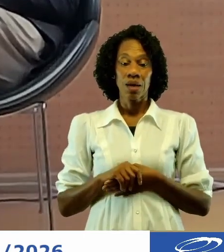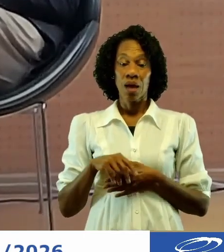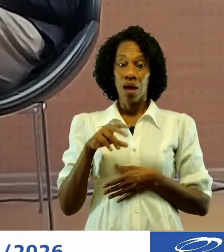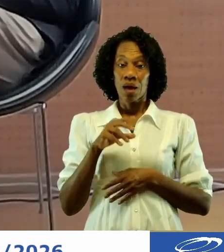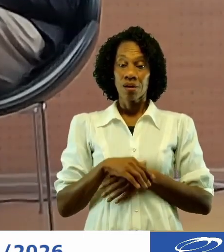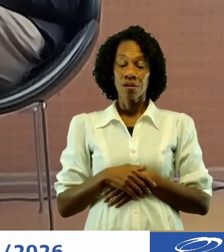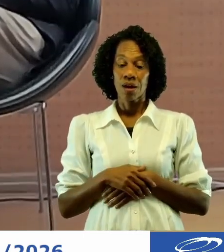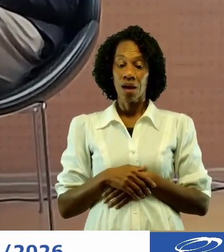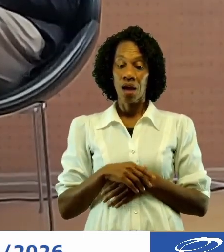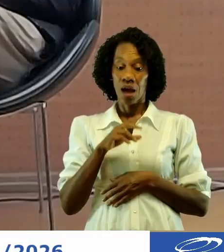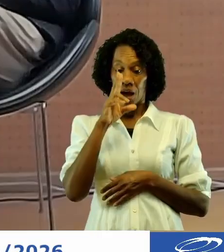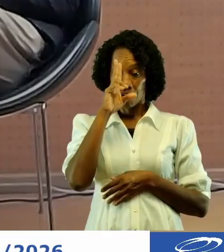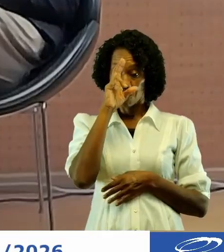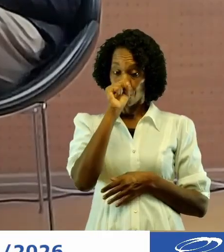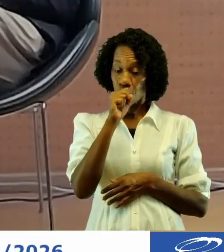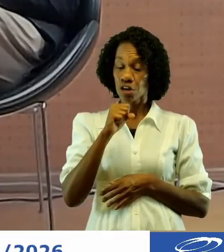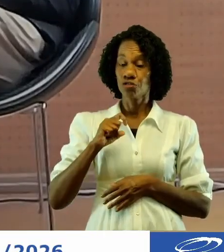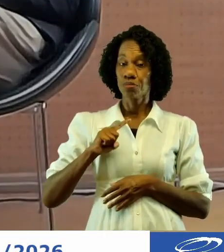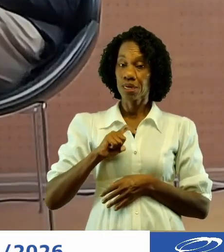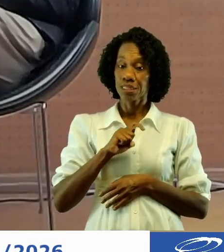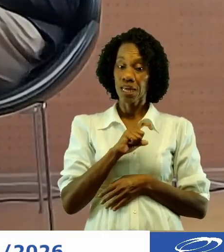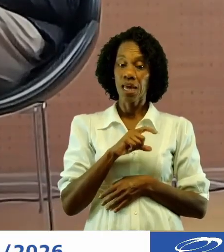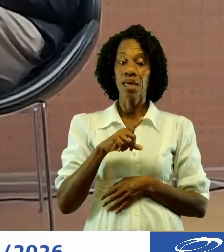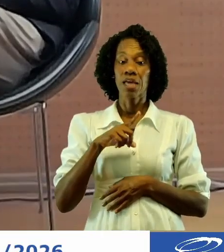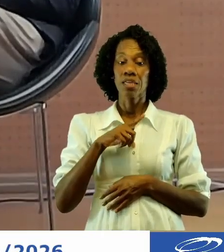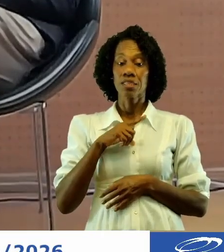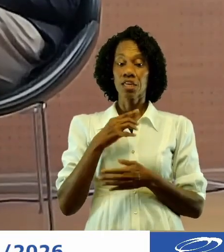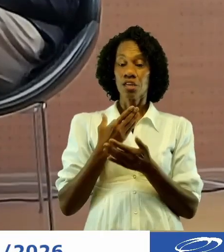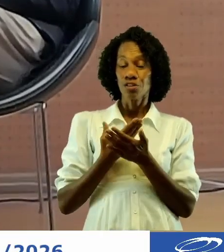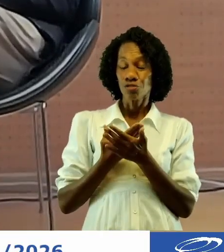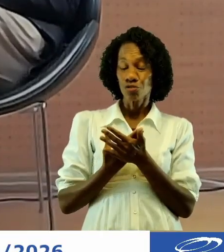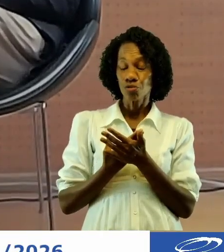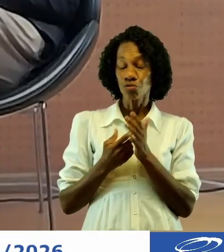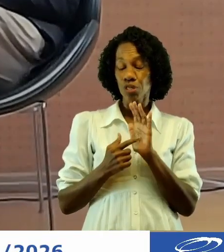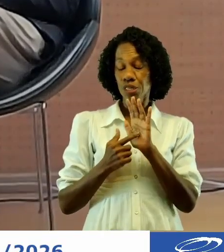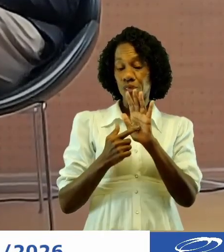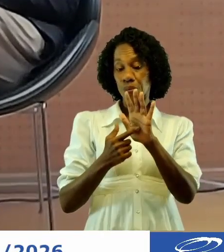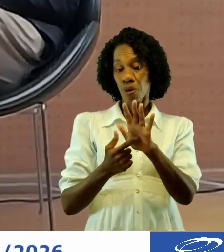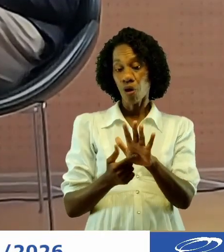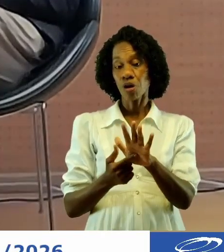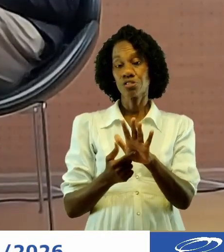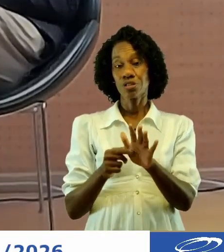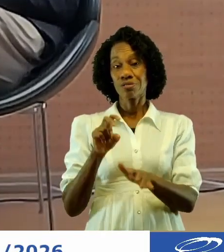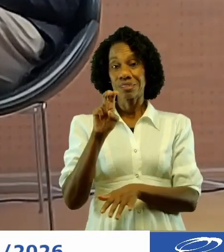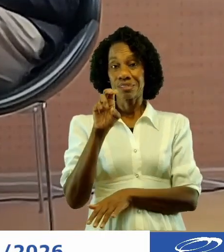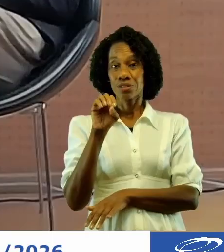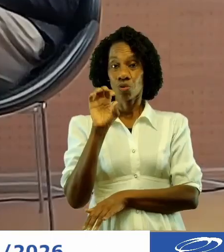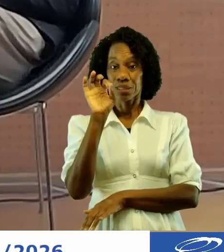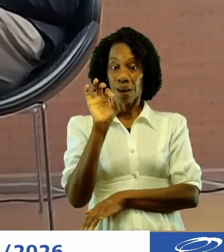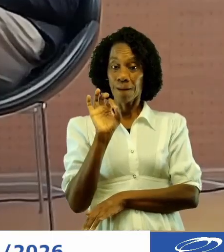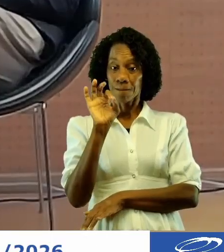à quinolona, a gente tem um estudo que está saindo agora, que é na fratura, e nós mostramos 50% de resistência